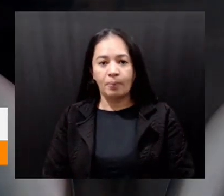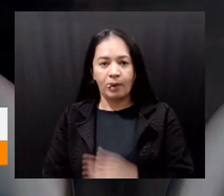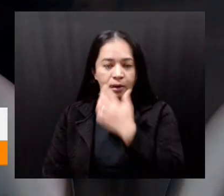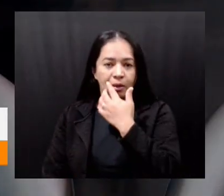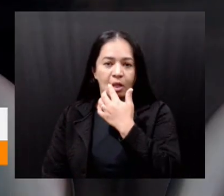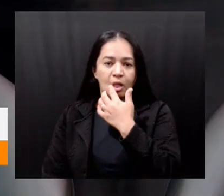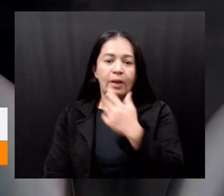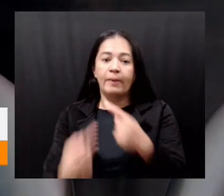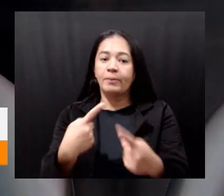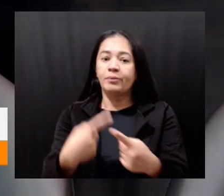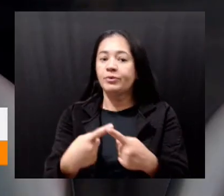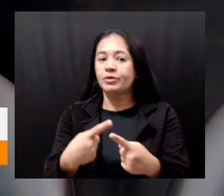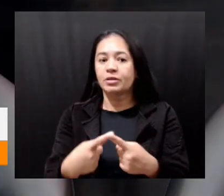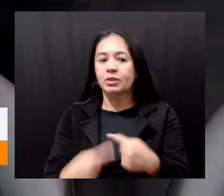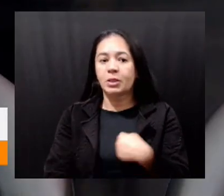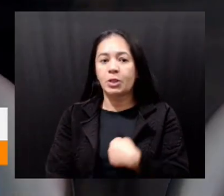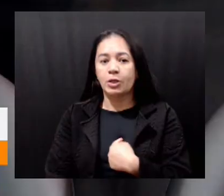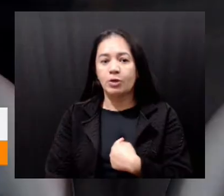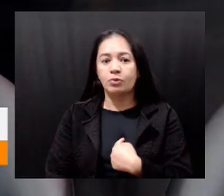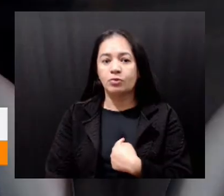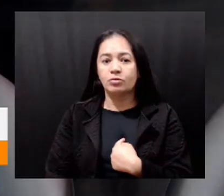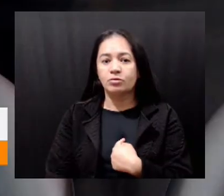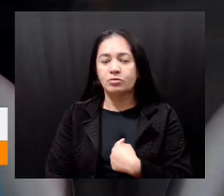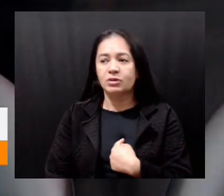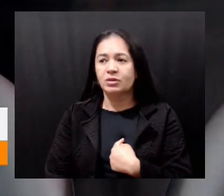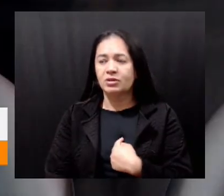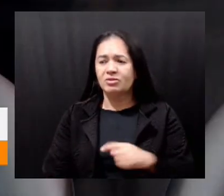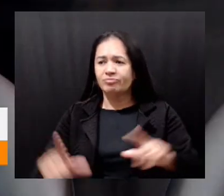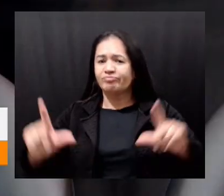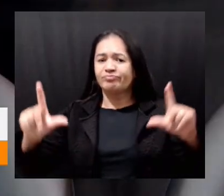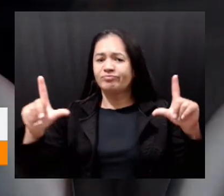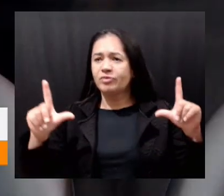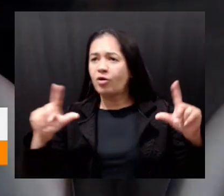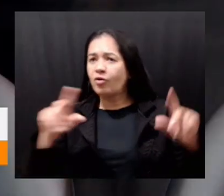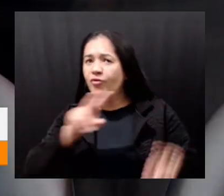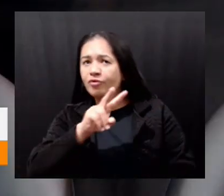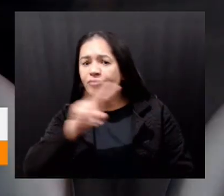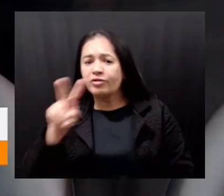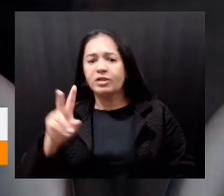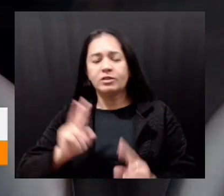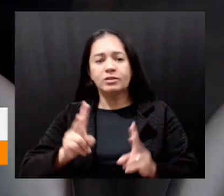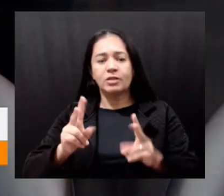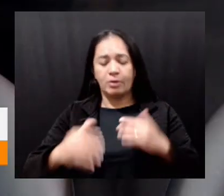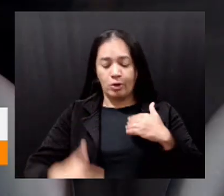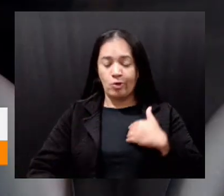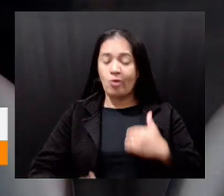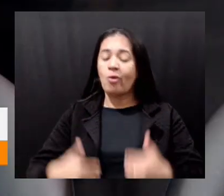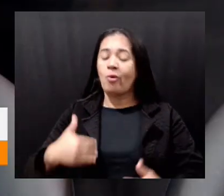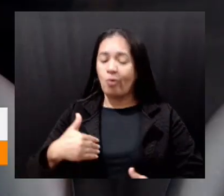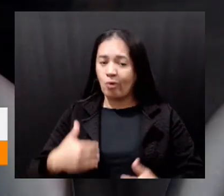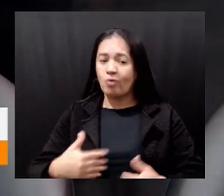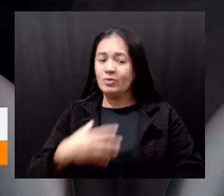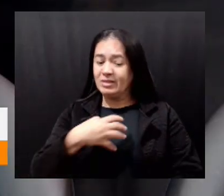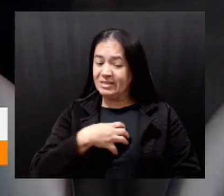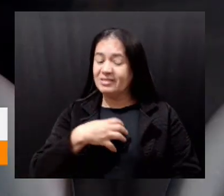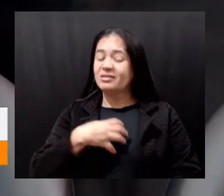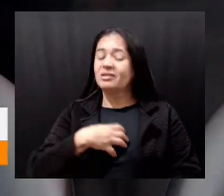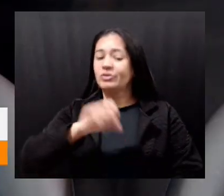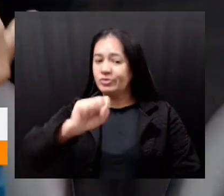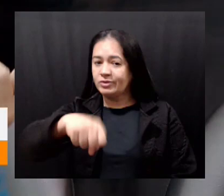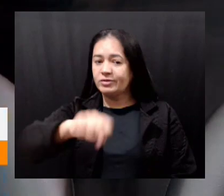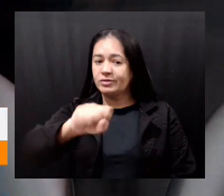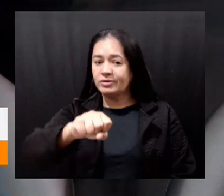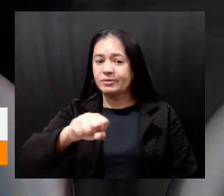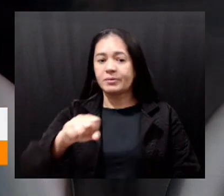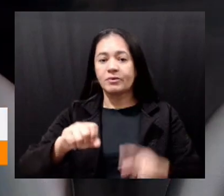eu estou me expondo a isso o tempo todo e o corpo vai ter uma reação sim. Agora você imagina